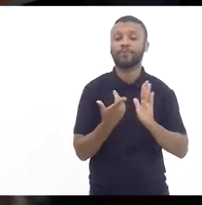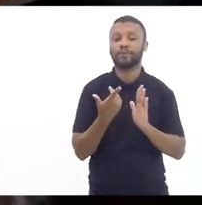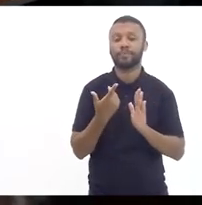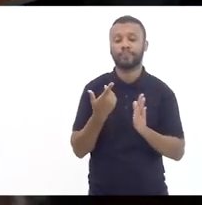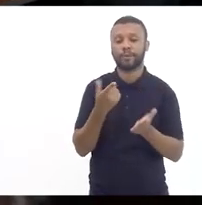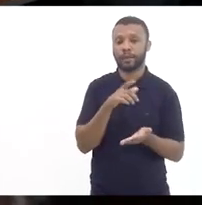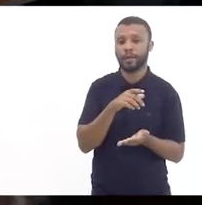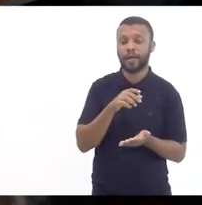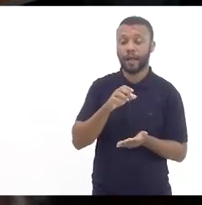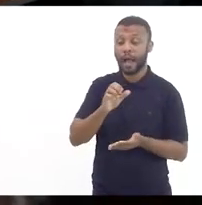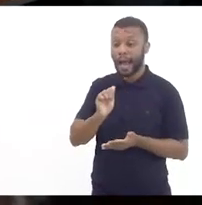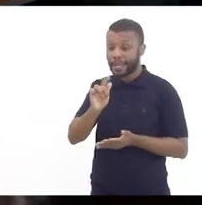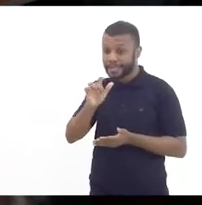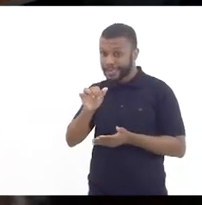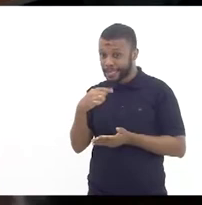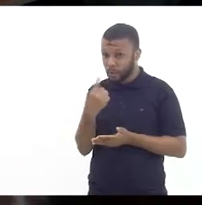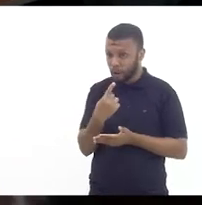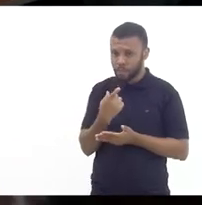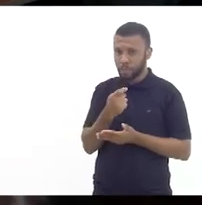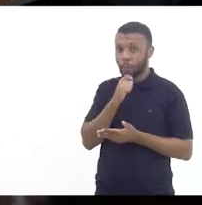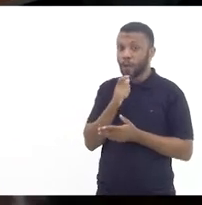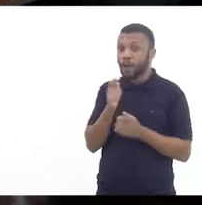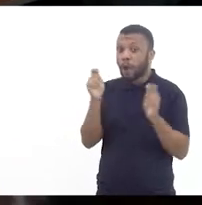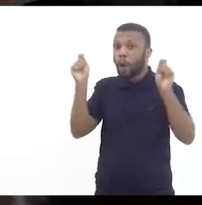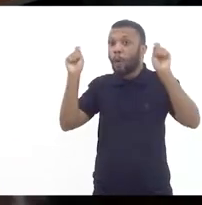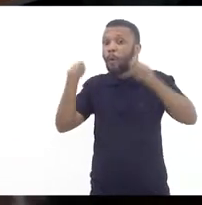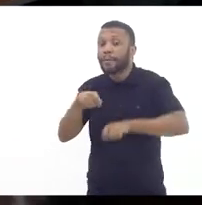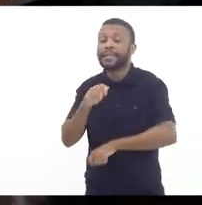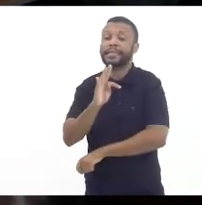dentro da agência, não tem competência suficiente técnica